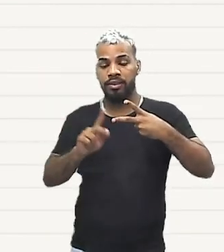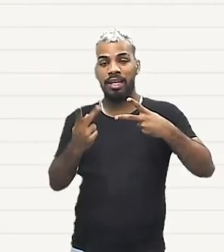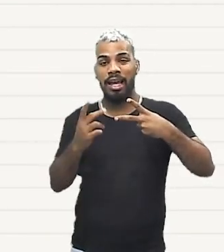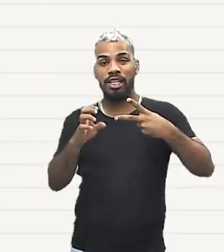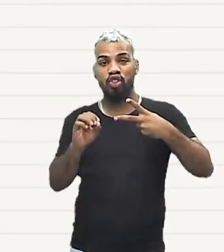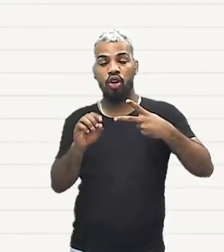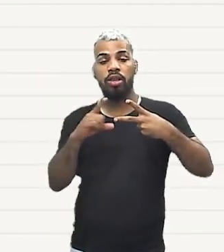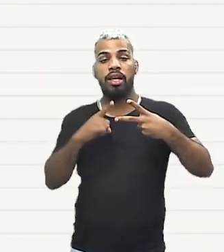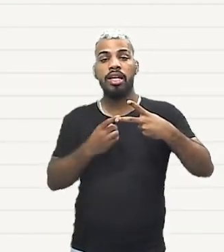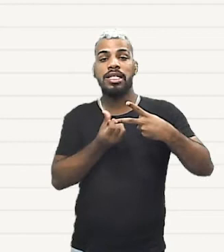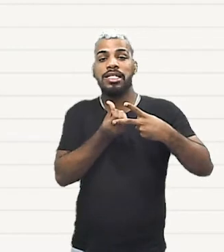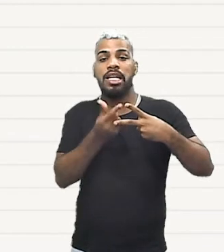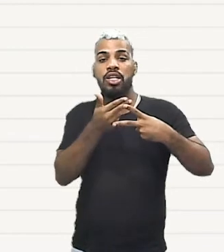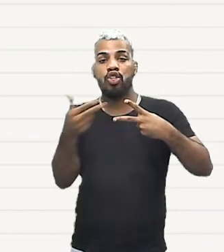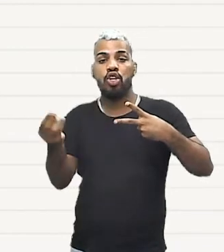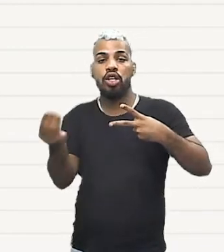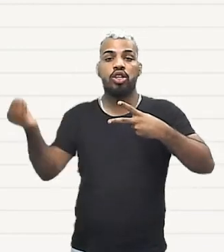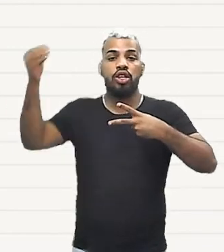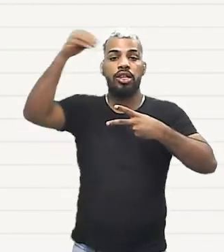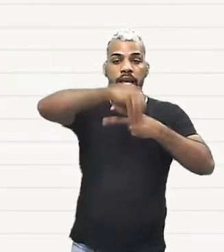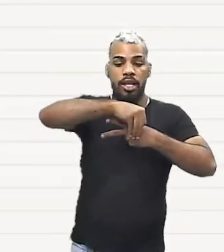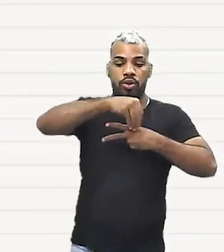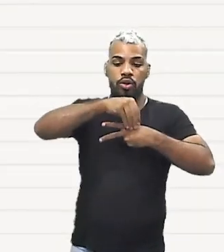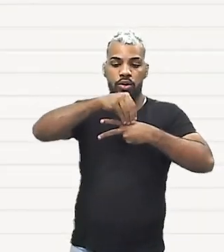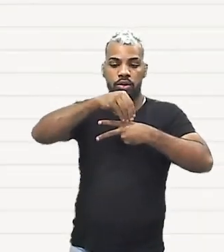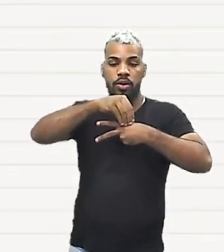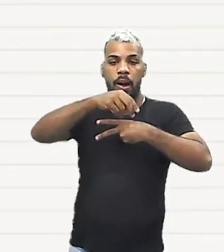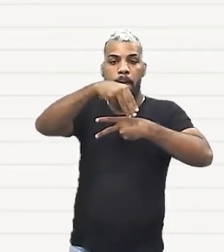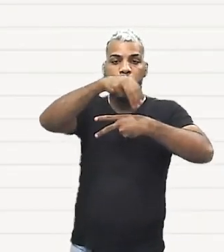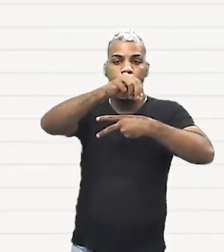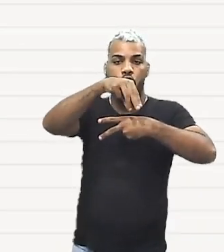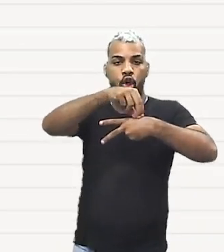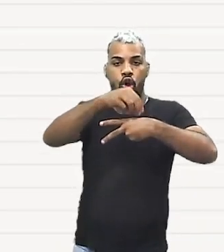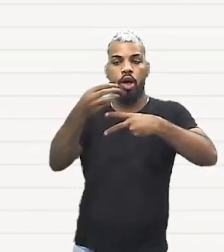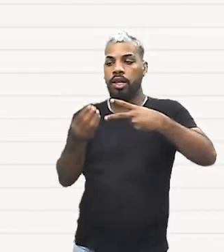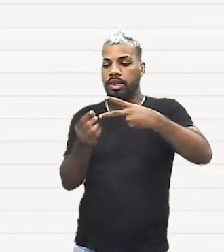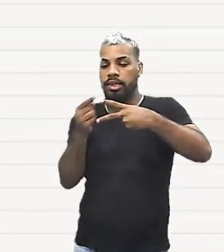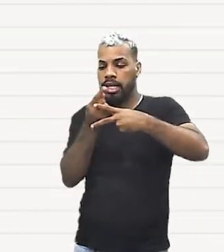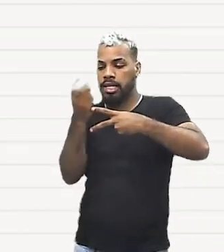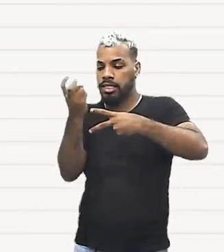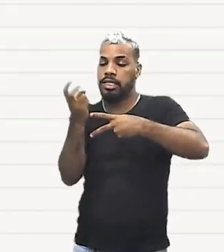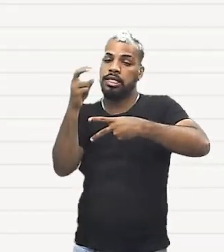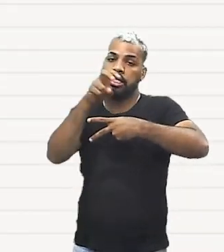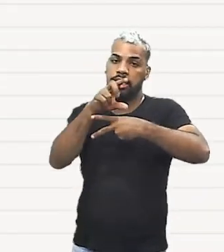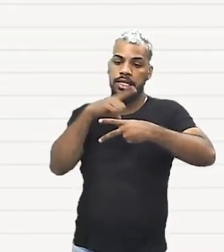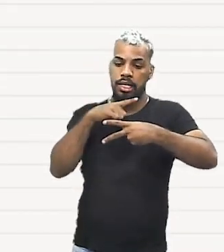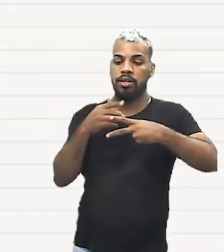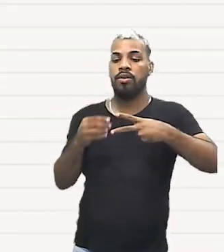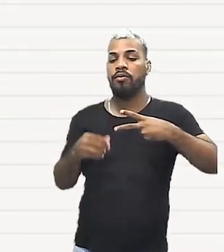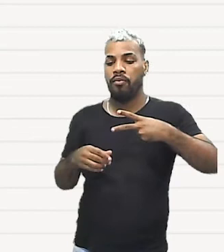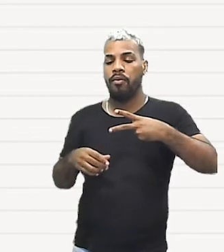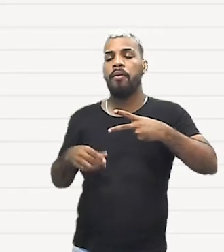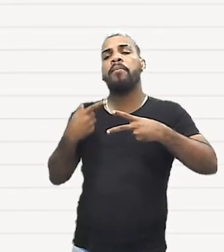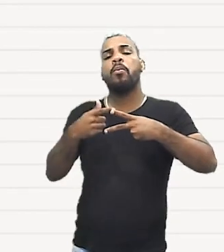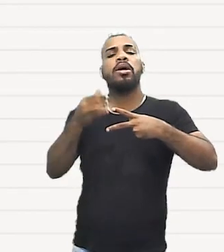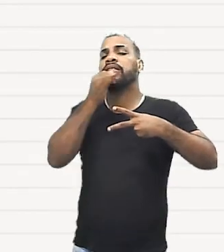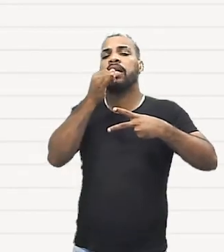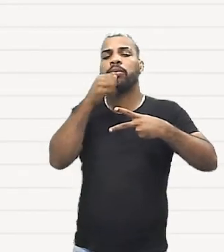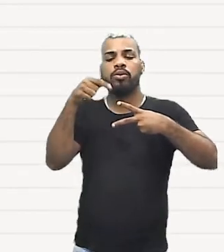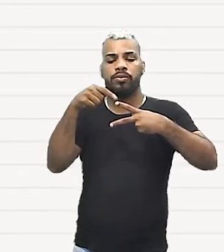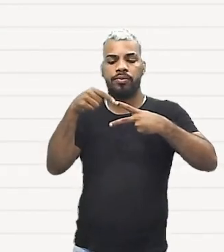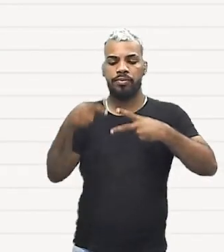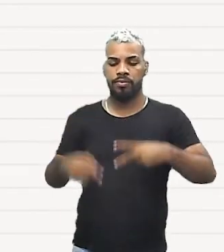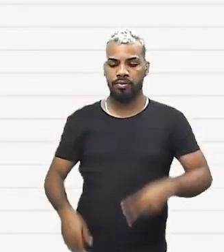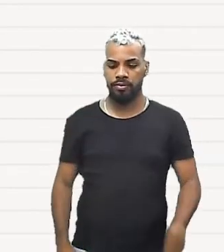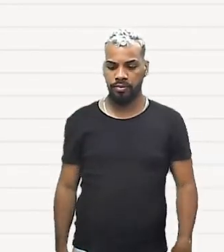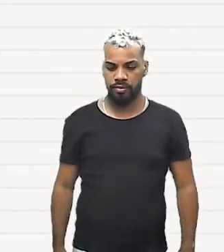6 carbonos na composição Então eu tenho as pentoses e as hixsoses André e dá exemplo de pentose Olhe quando